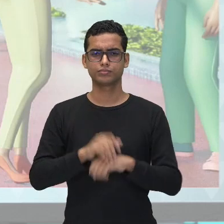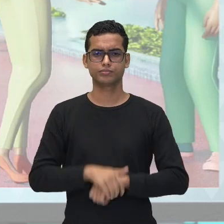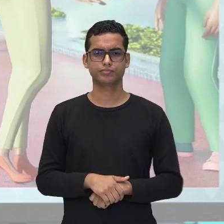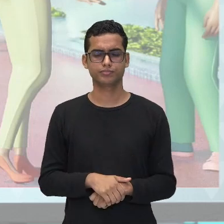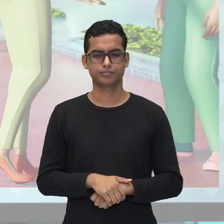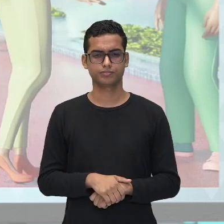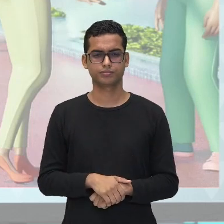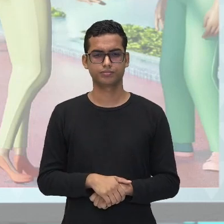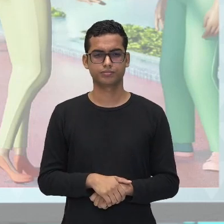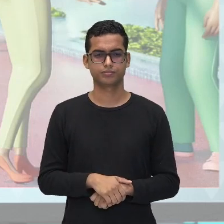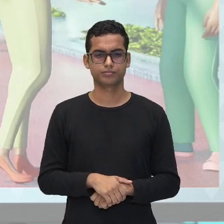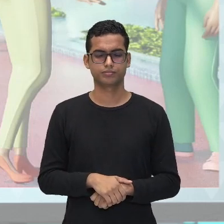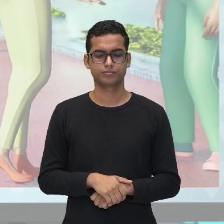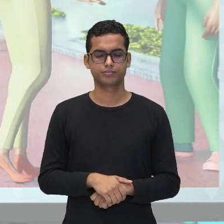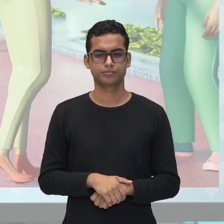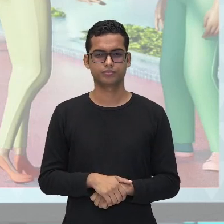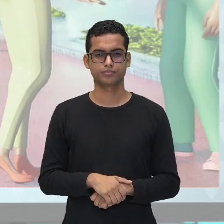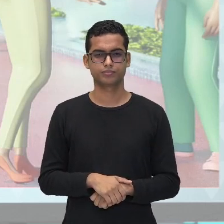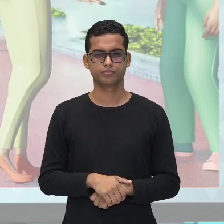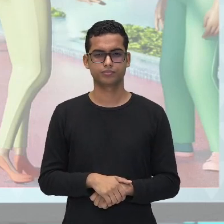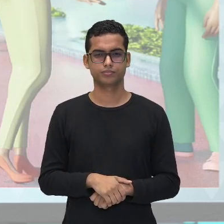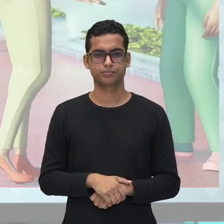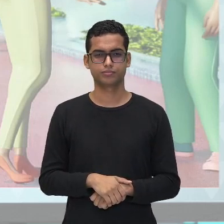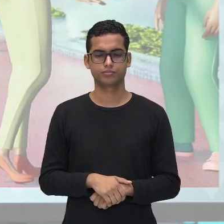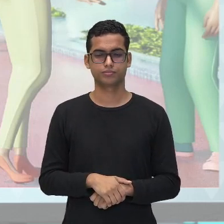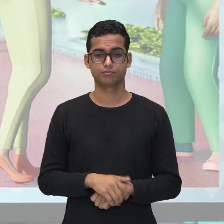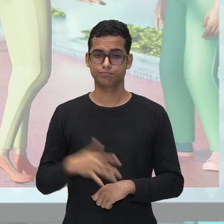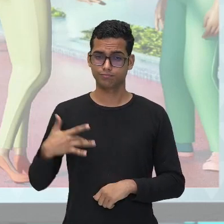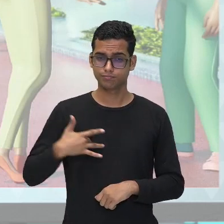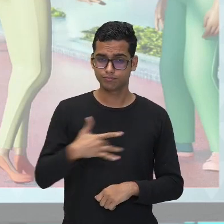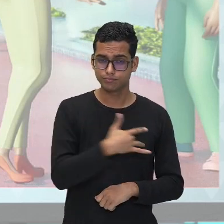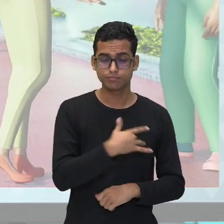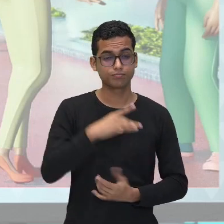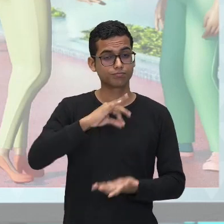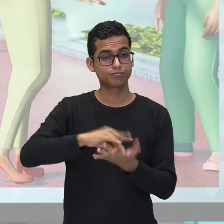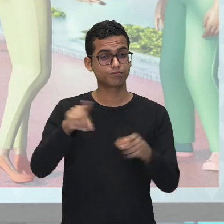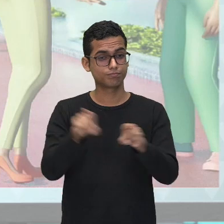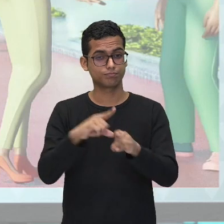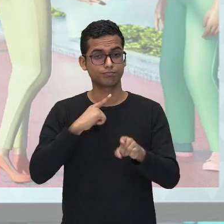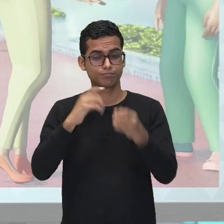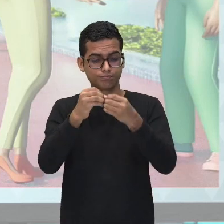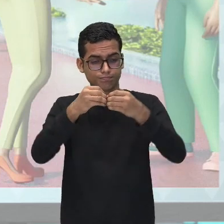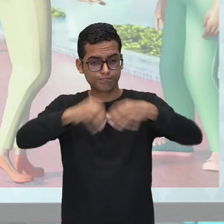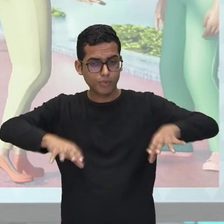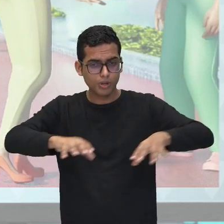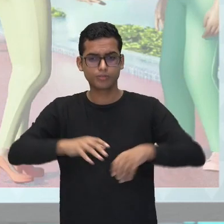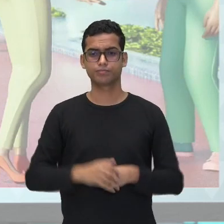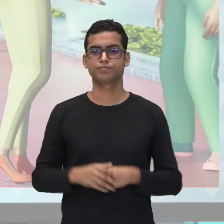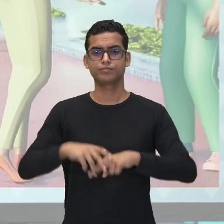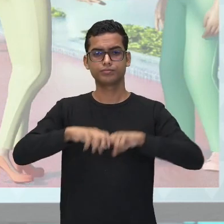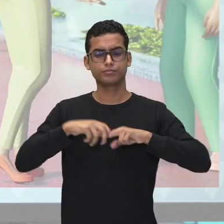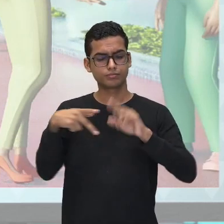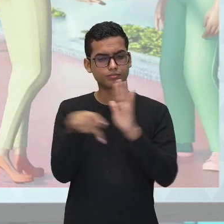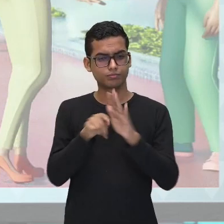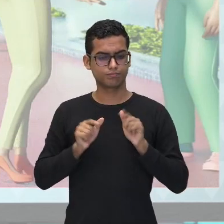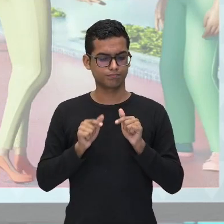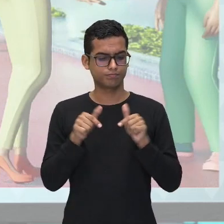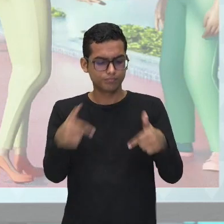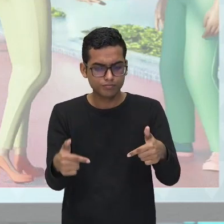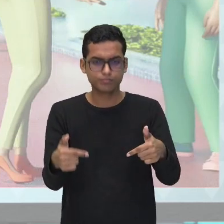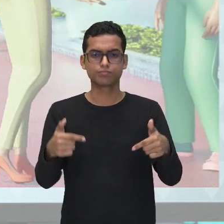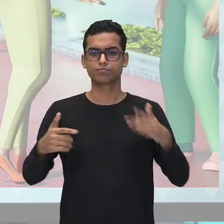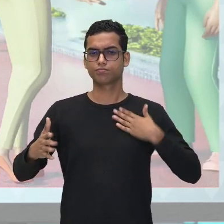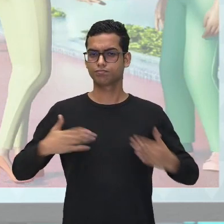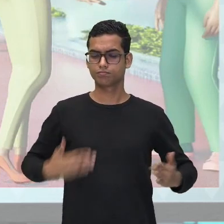a nossa saúde ela vai sendo afetada. Com a inatividade física, obviamente, o